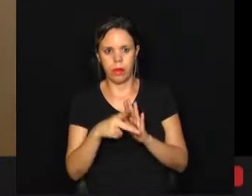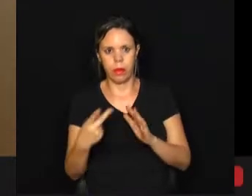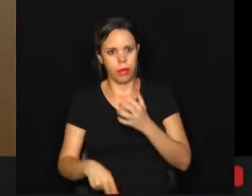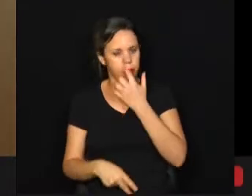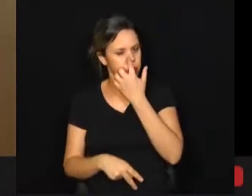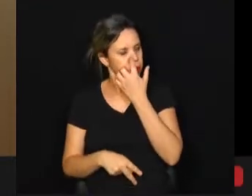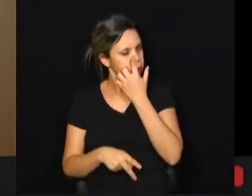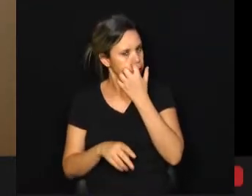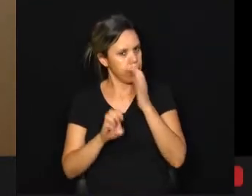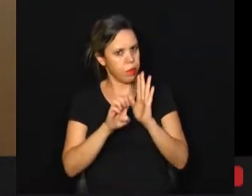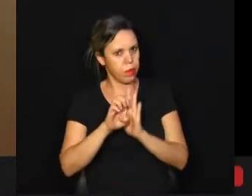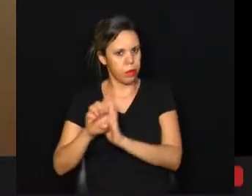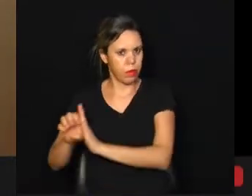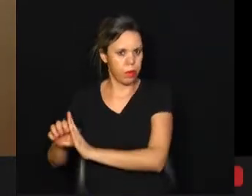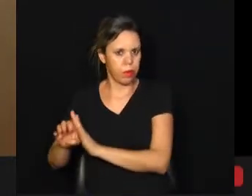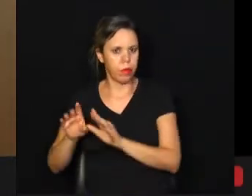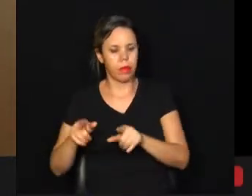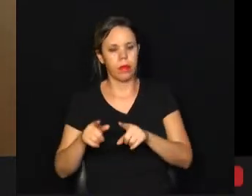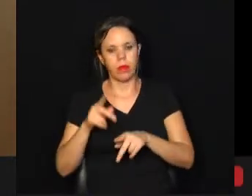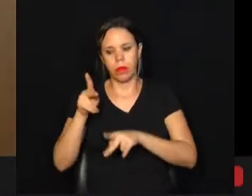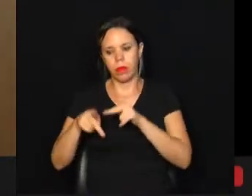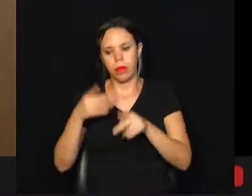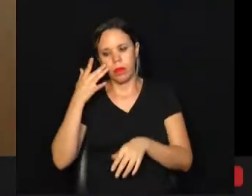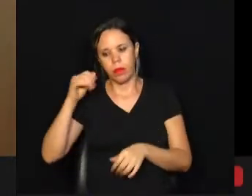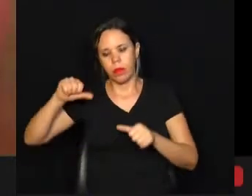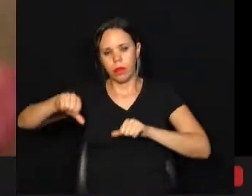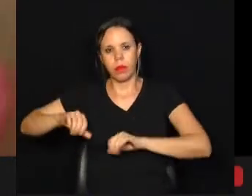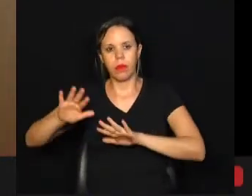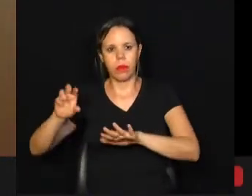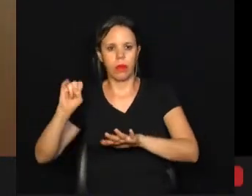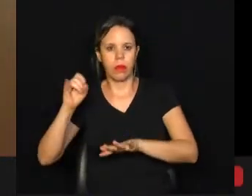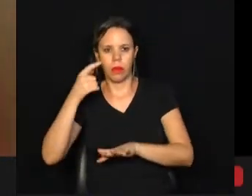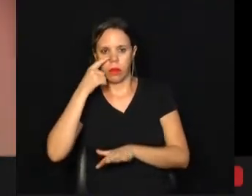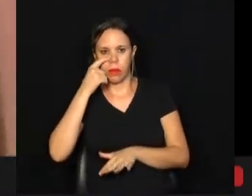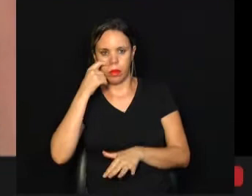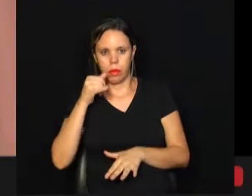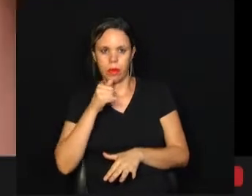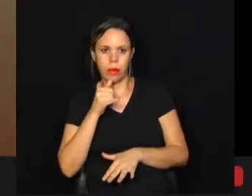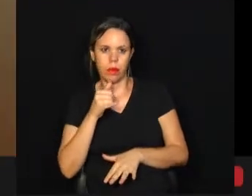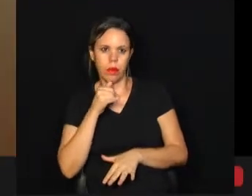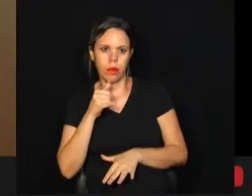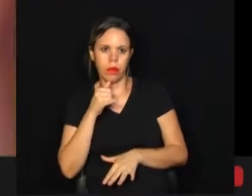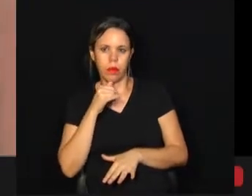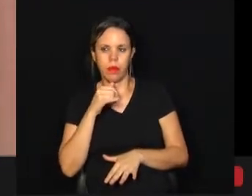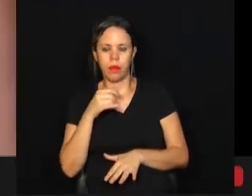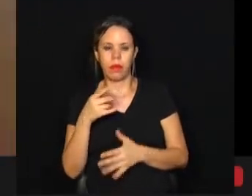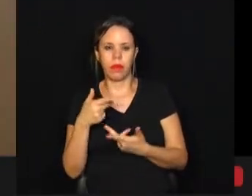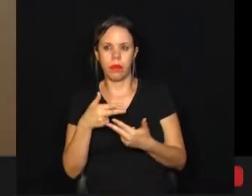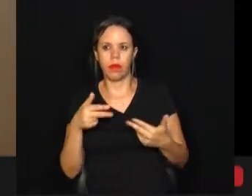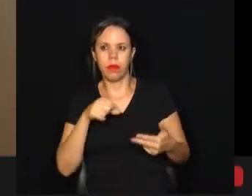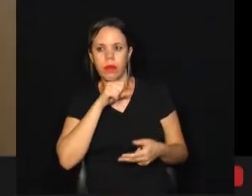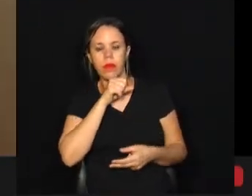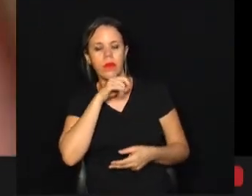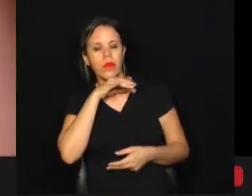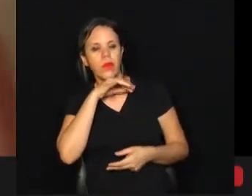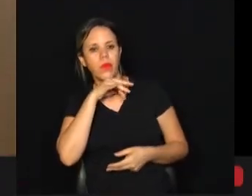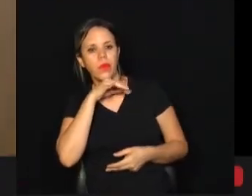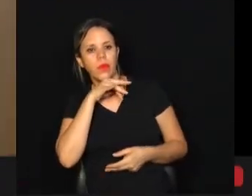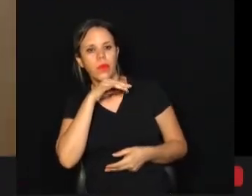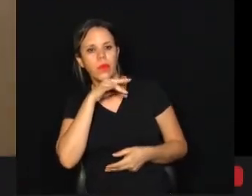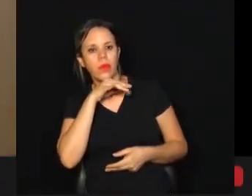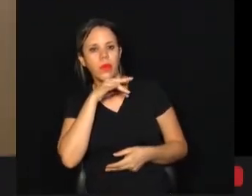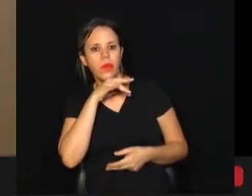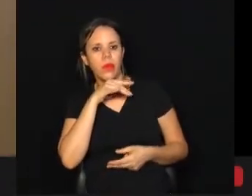esquerda e pejorativamente como se tivesse uma aura malévola,